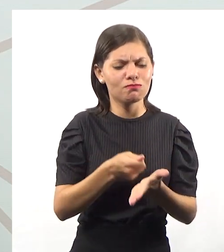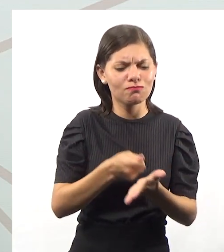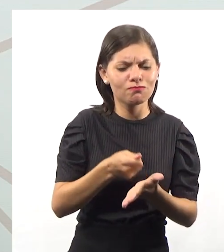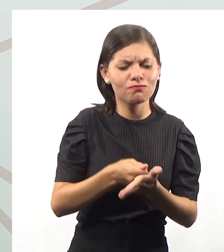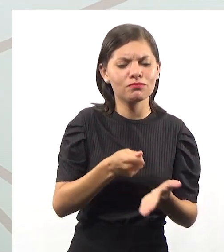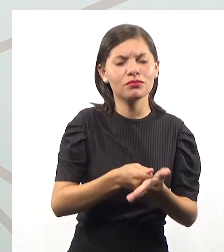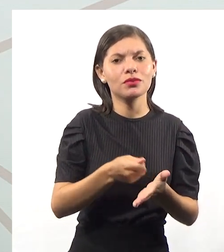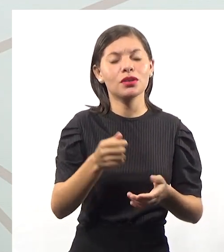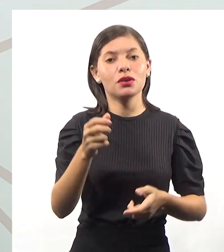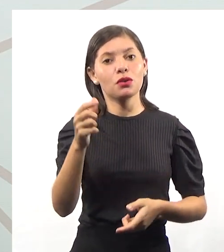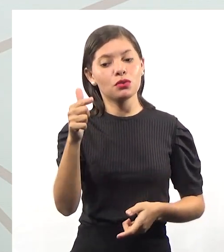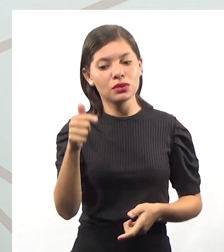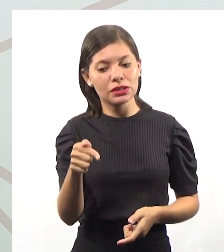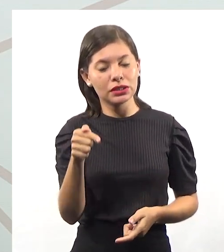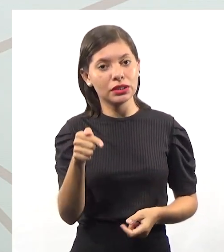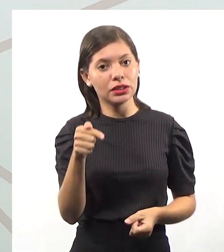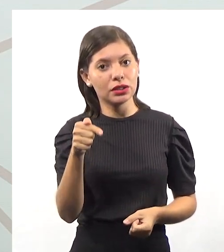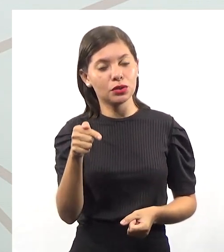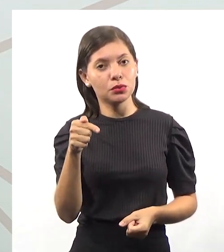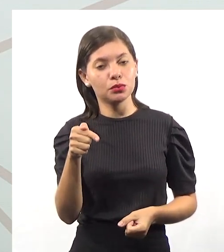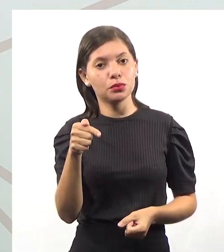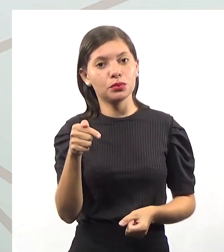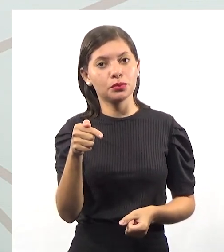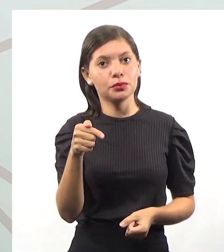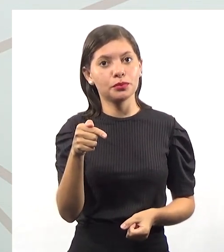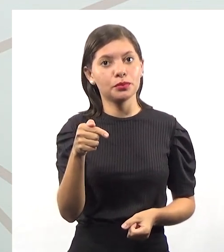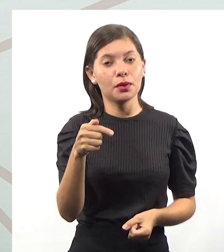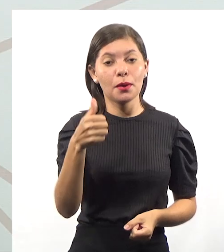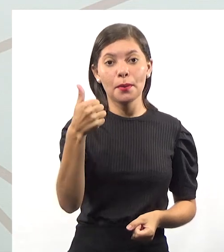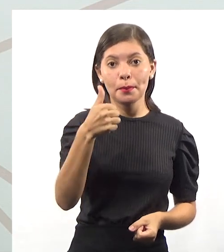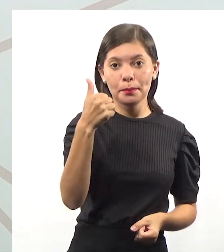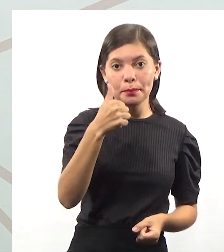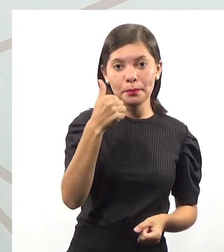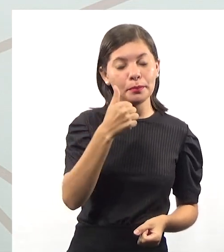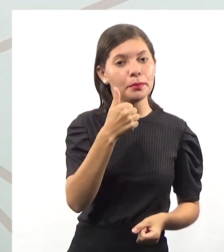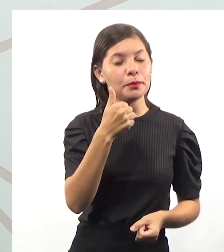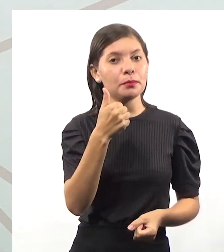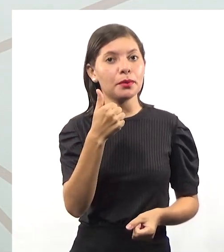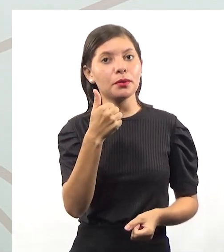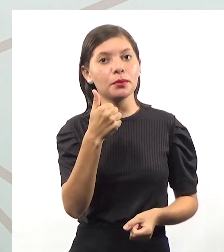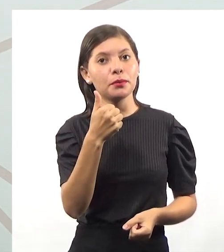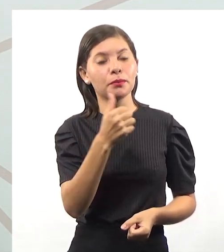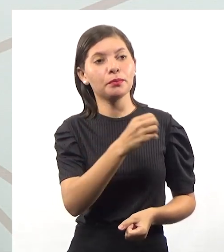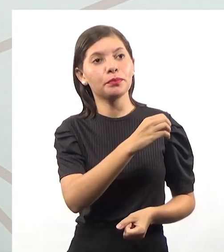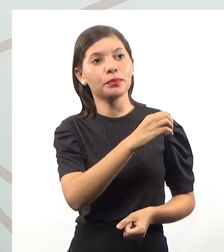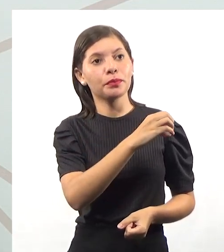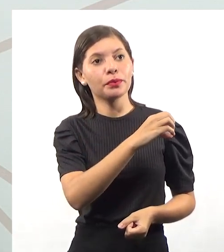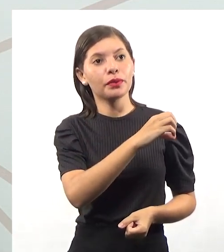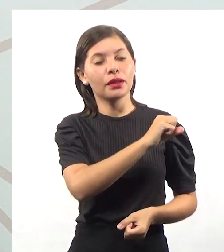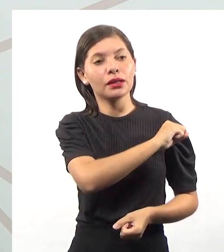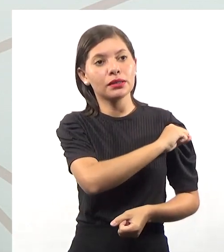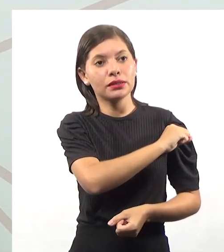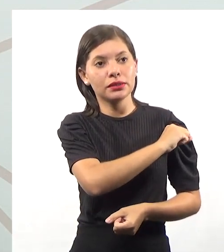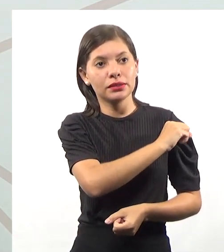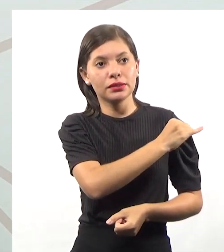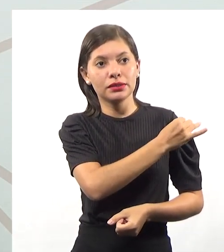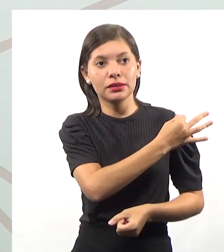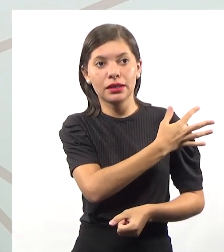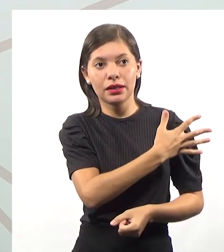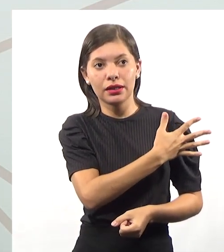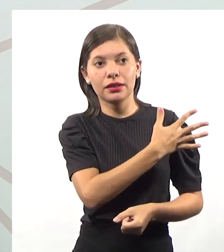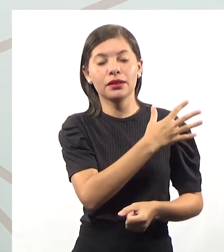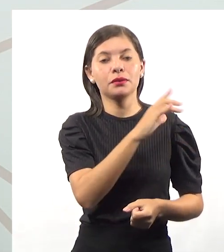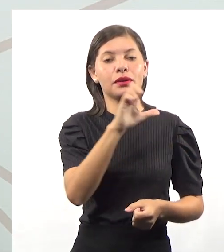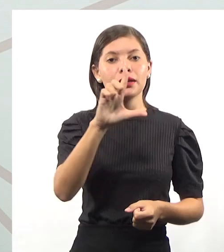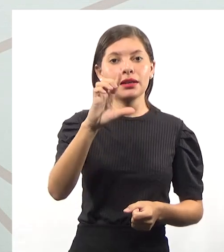com o primeiro ano, a primeira série, né, já passou por várias nomenclaturas. Com a LDB, você tem a inclusão da educação